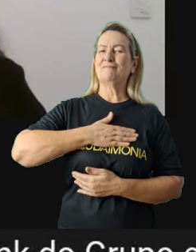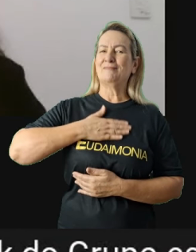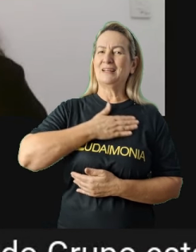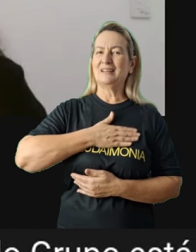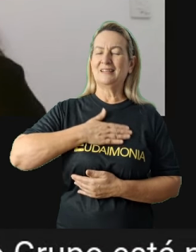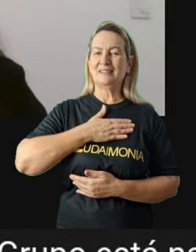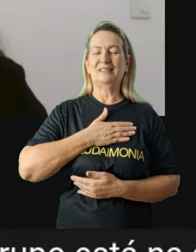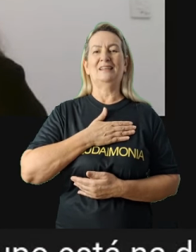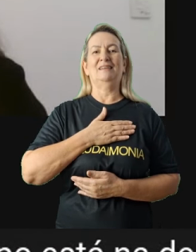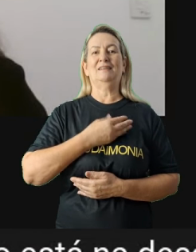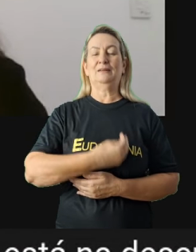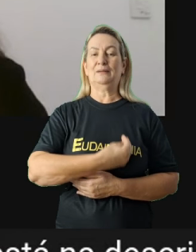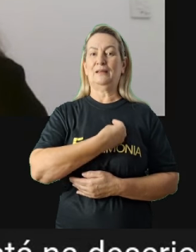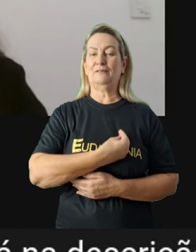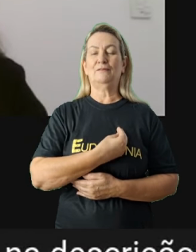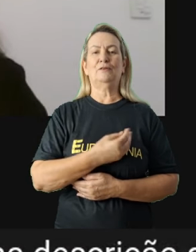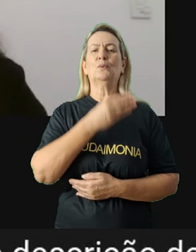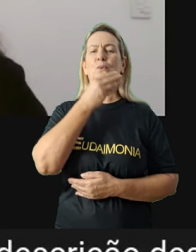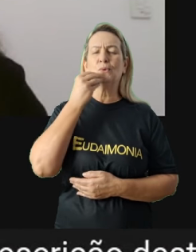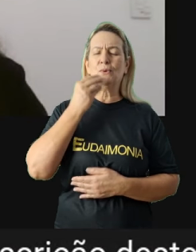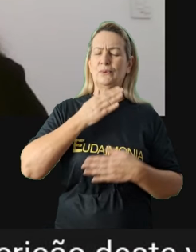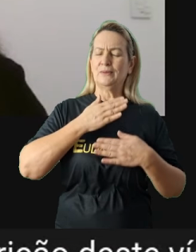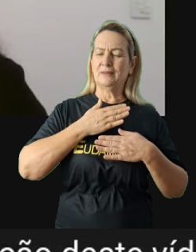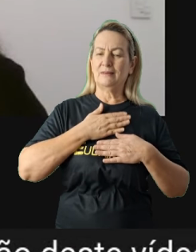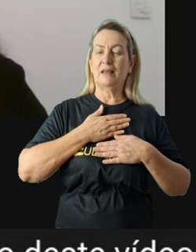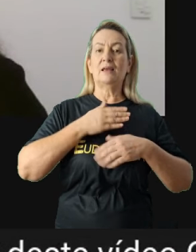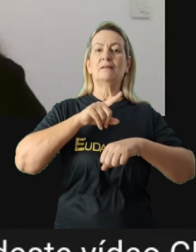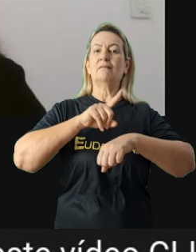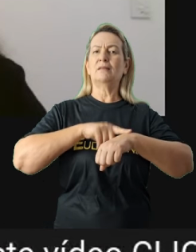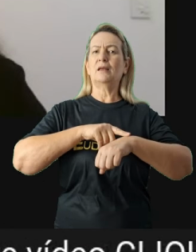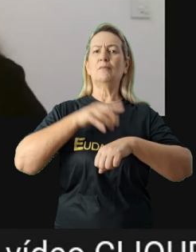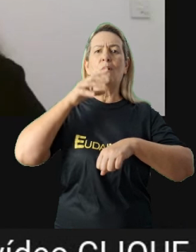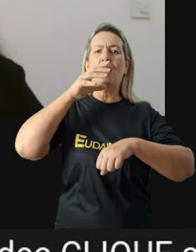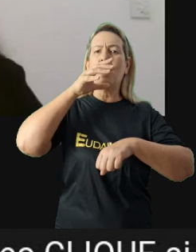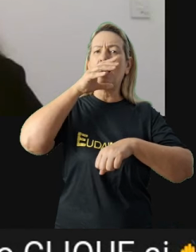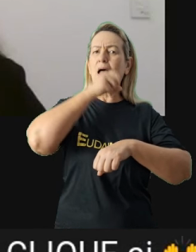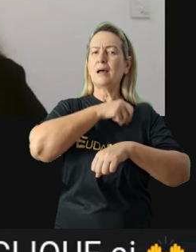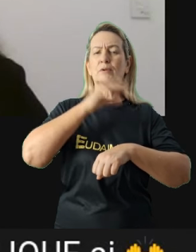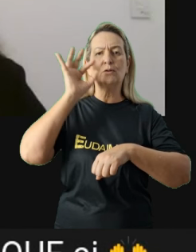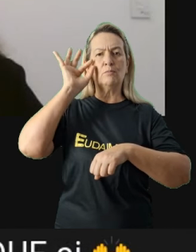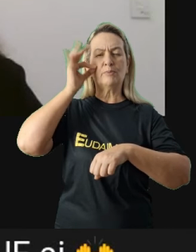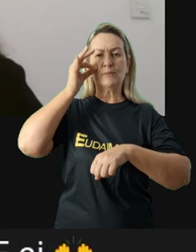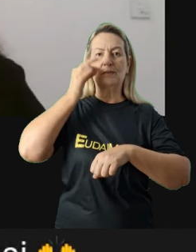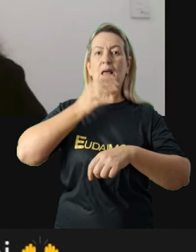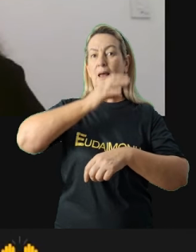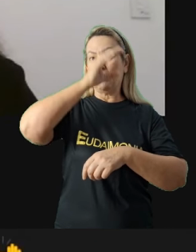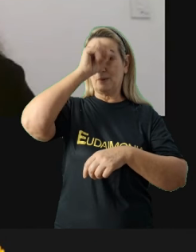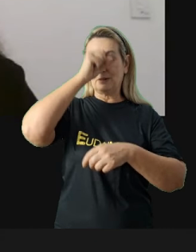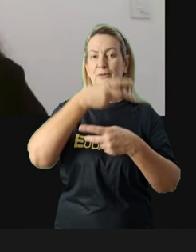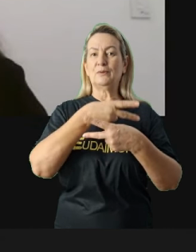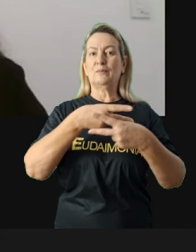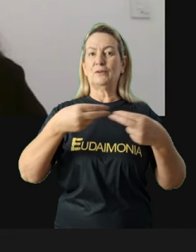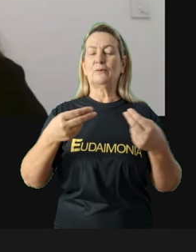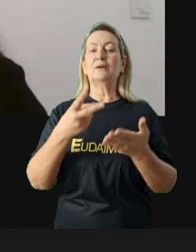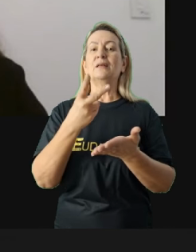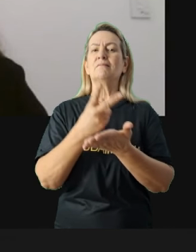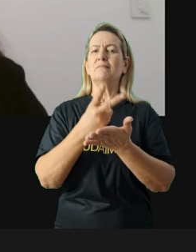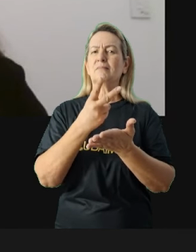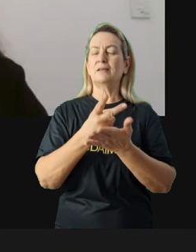gente, obrigada. Foi um prazer enorme, Paulo, colegas. Adorei, foi um tempo que passou super